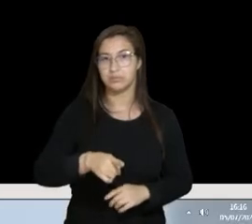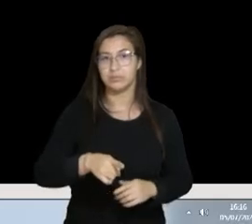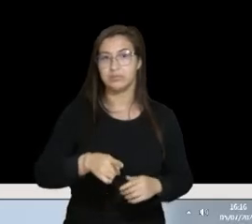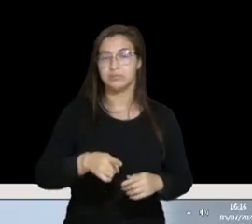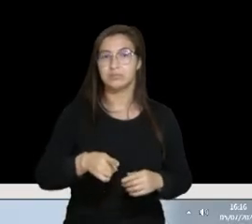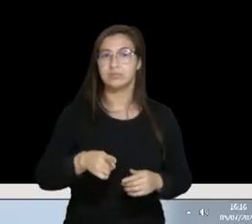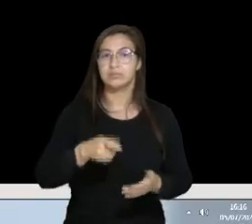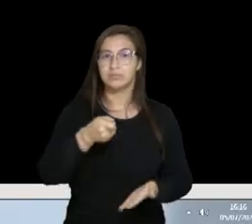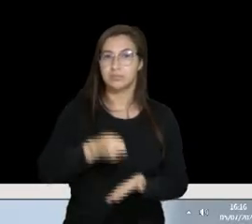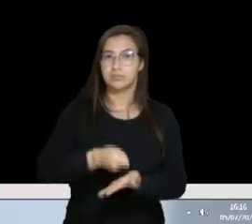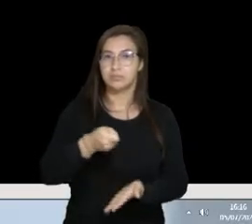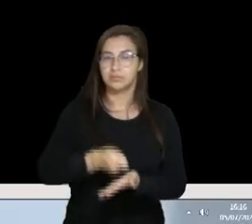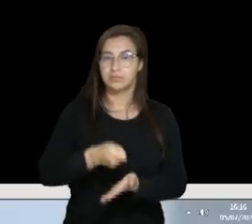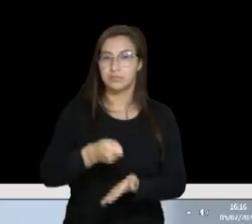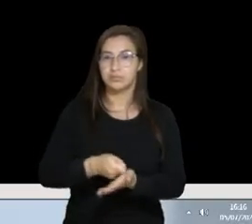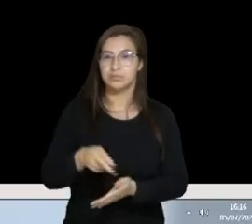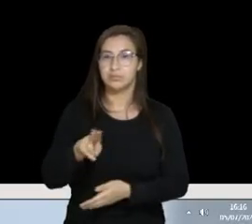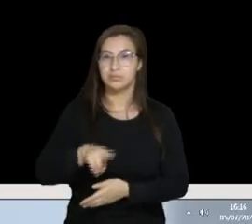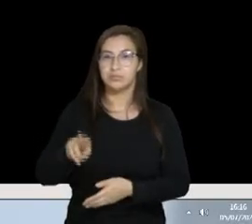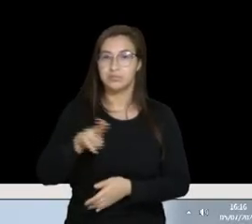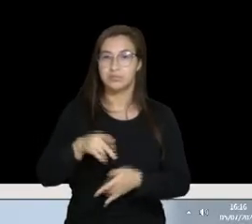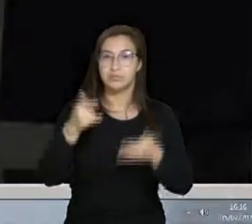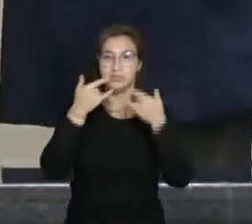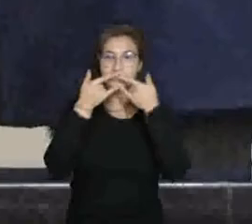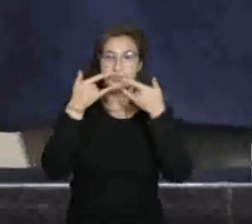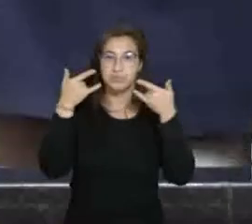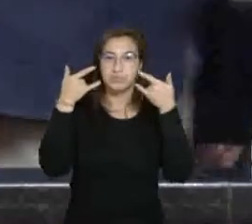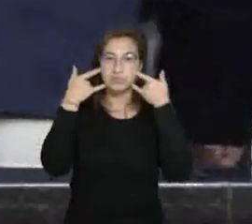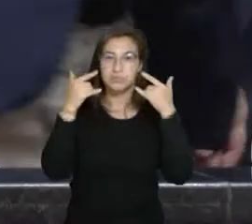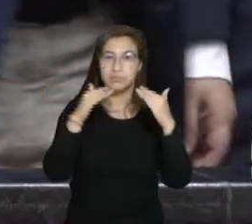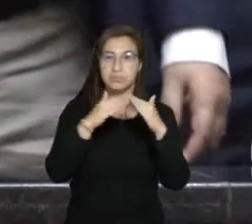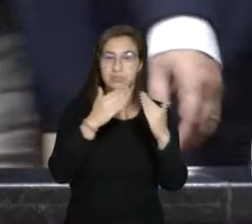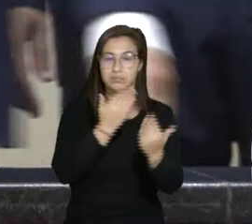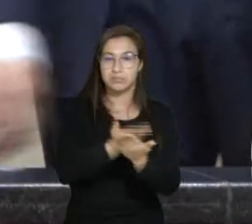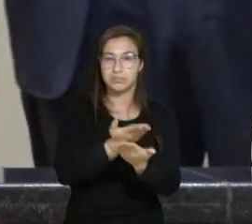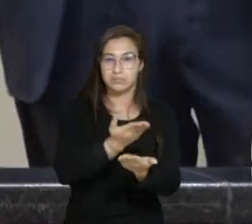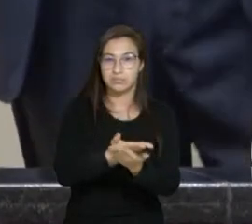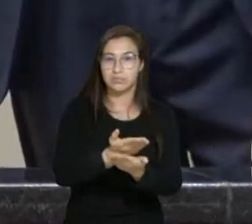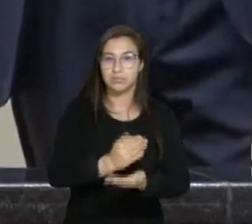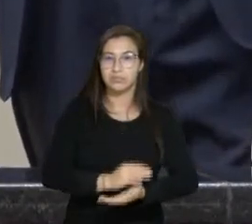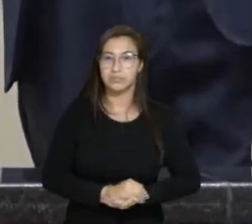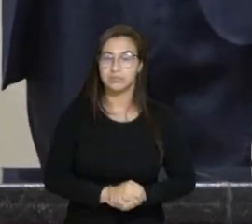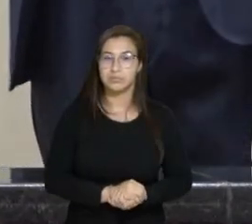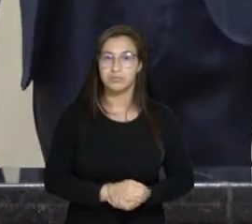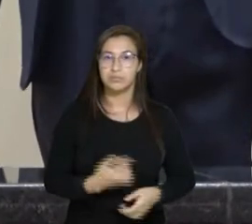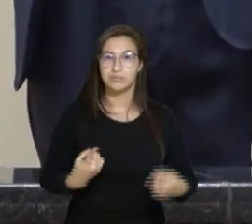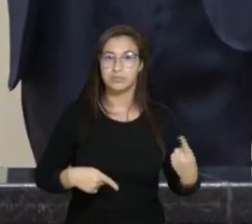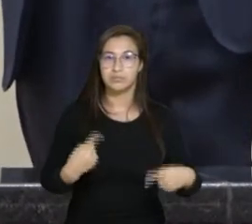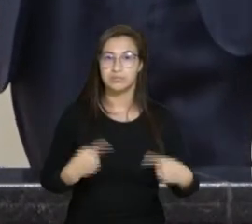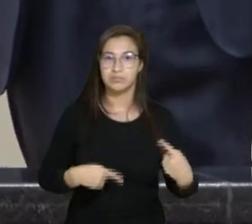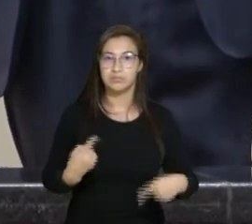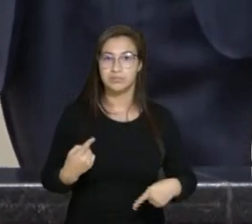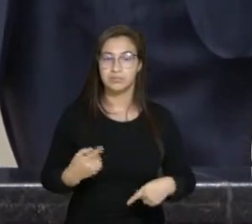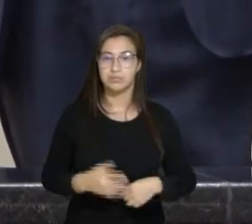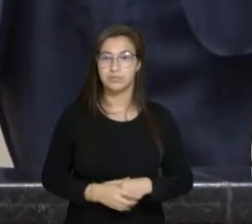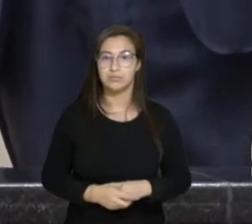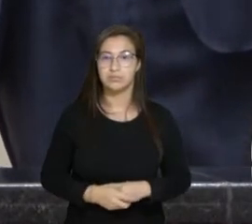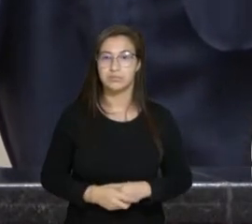te obrigando o uso de máscara nas escolas e em discussão